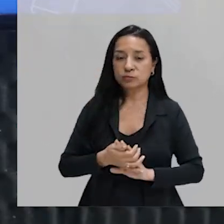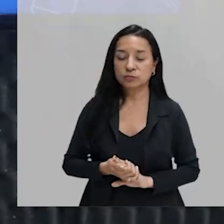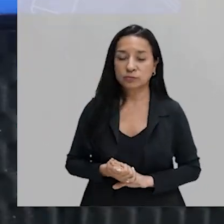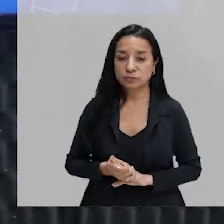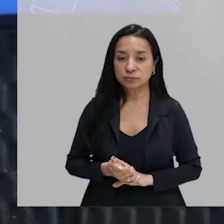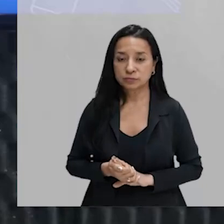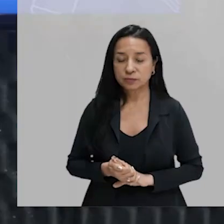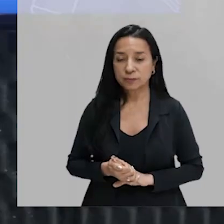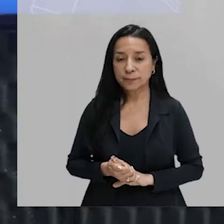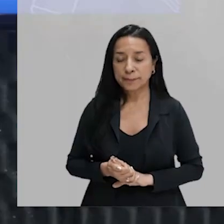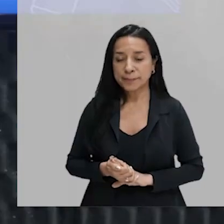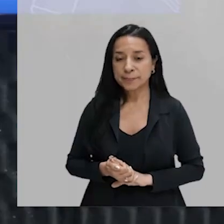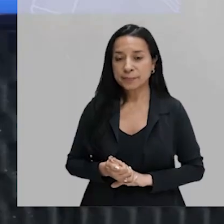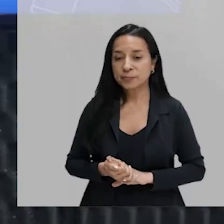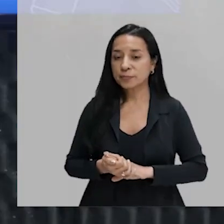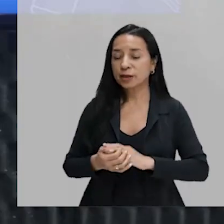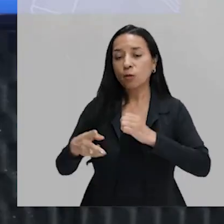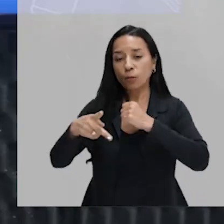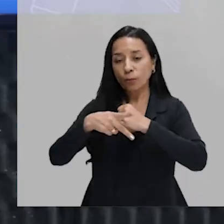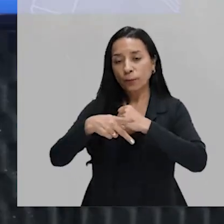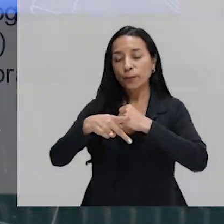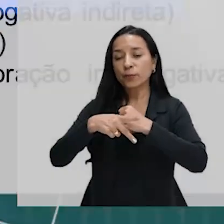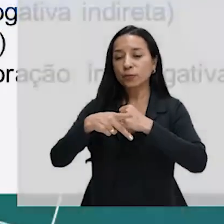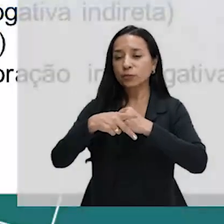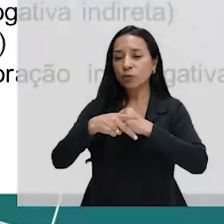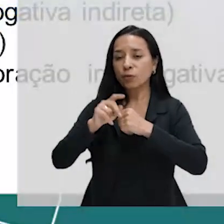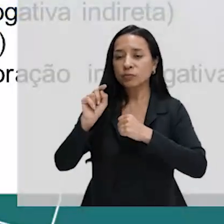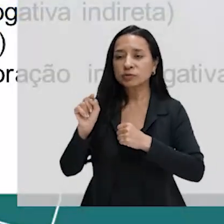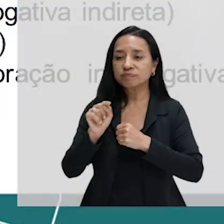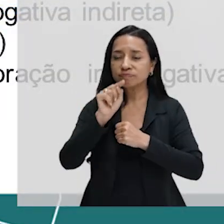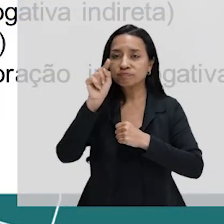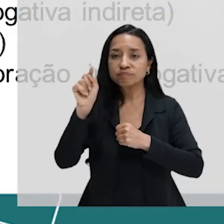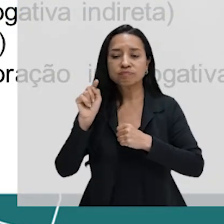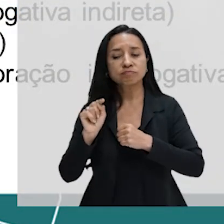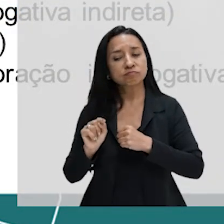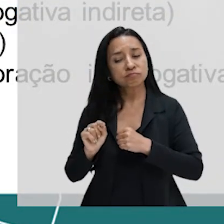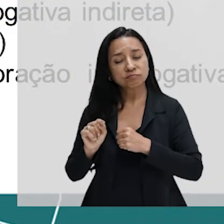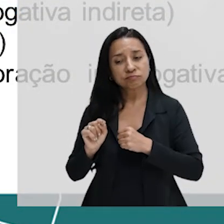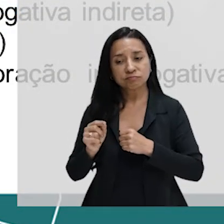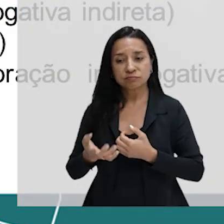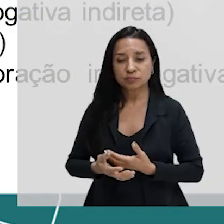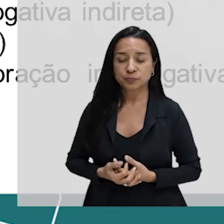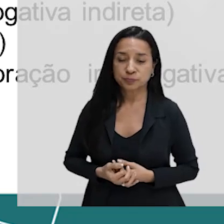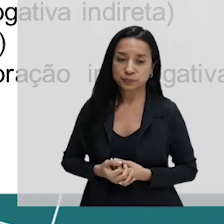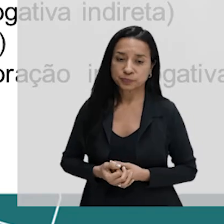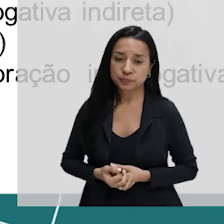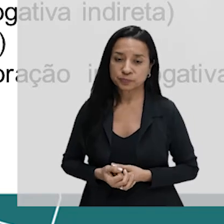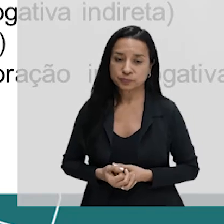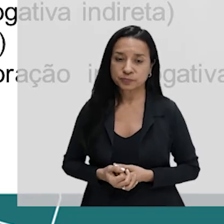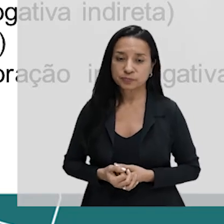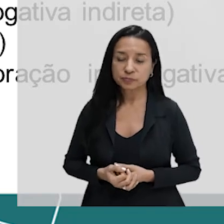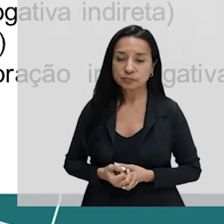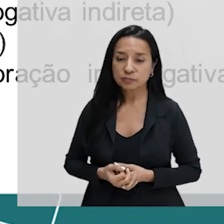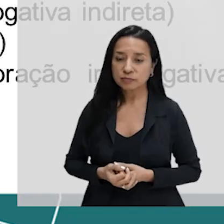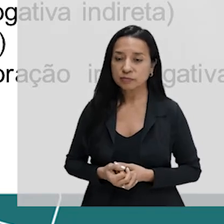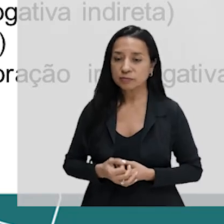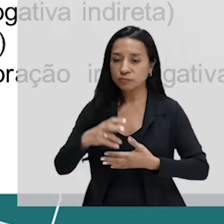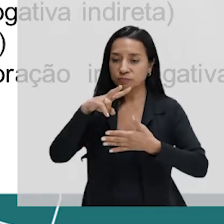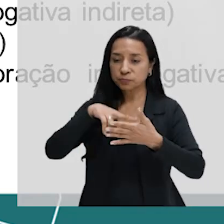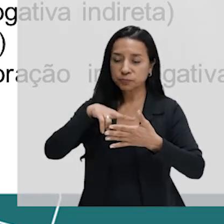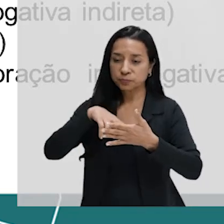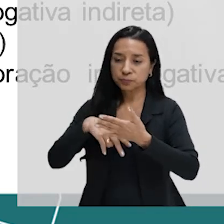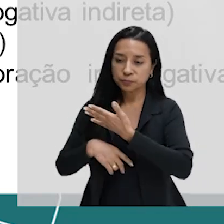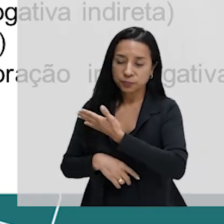pronomes interrogativos, né? O próprio nome já está falando aí no caso dos pronomes interrogativos. Os pronomes